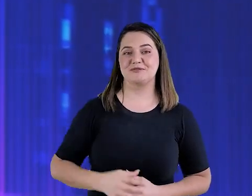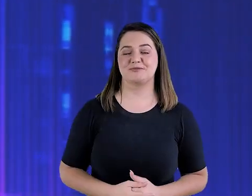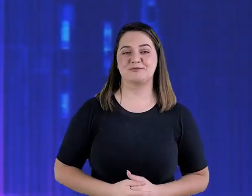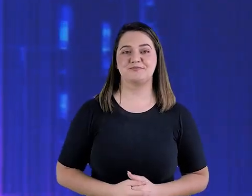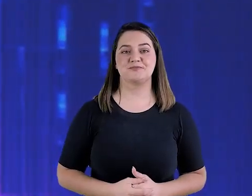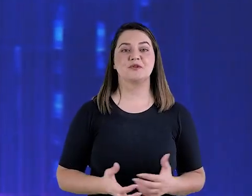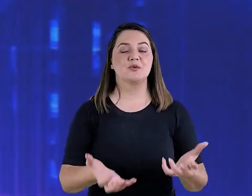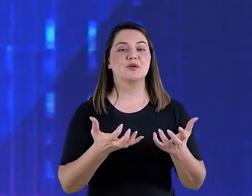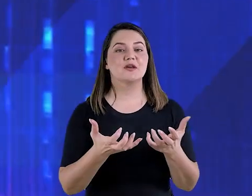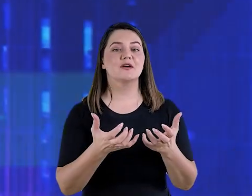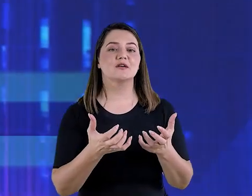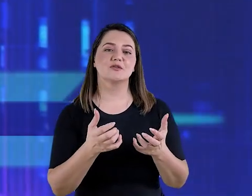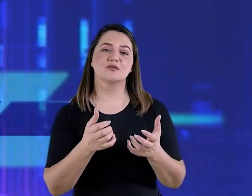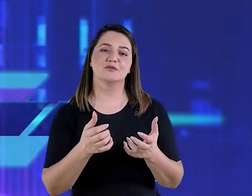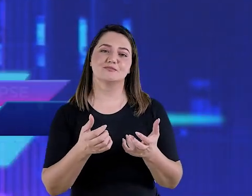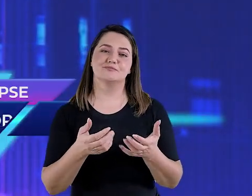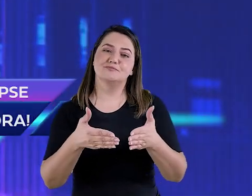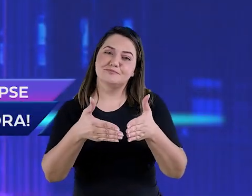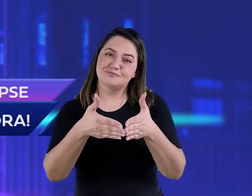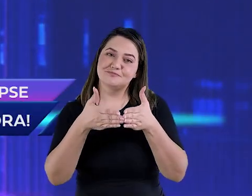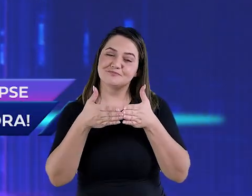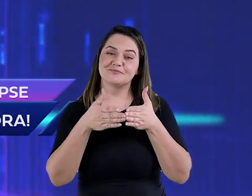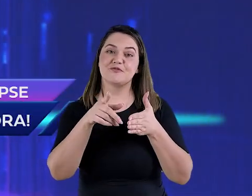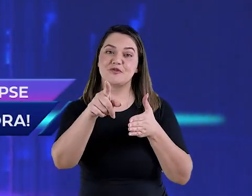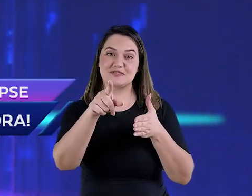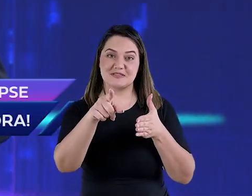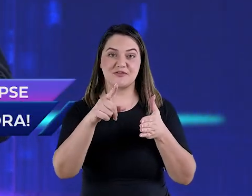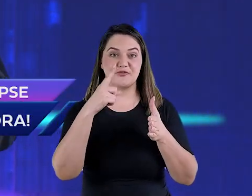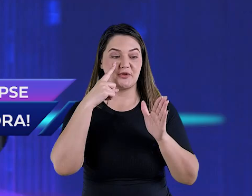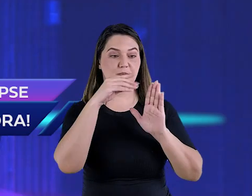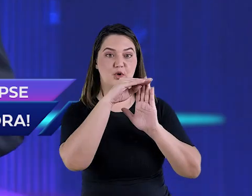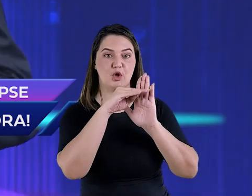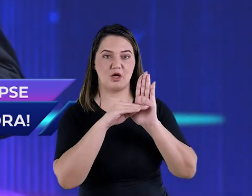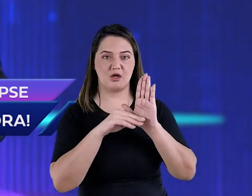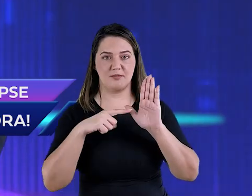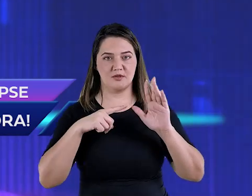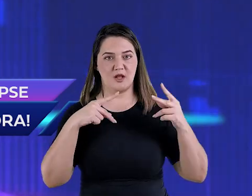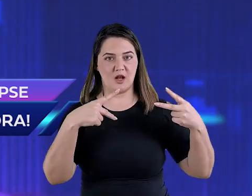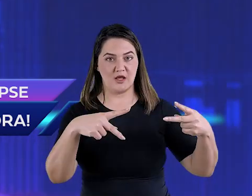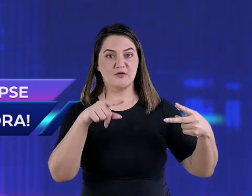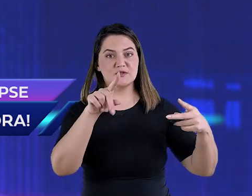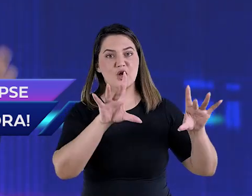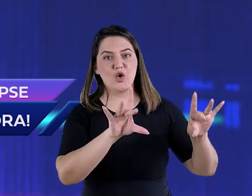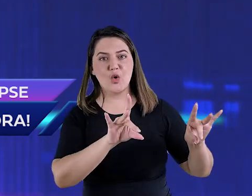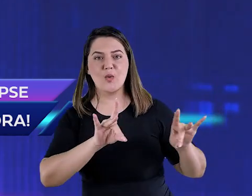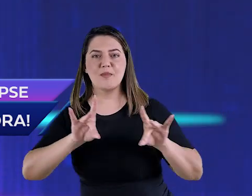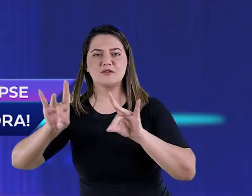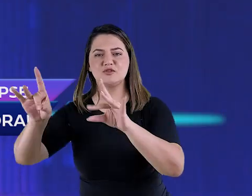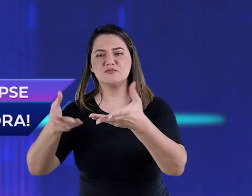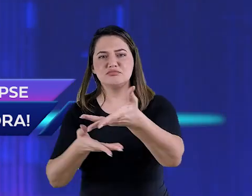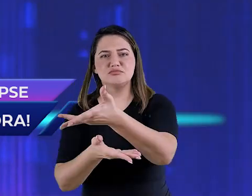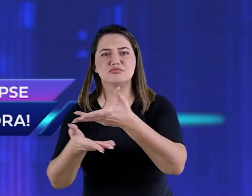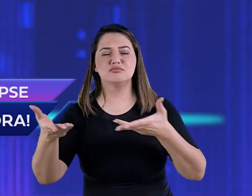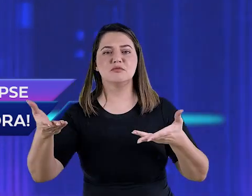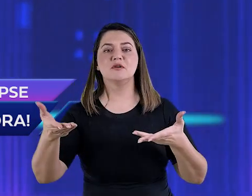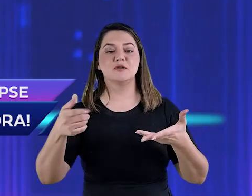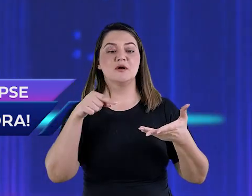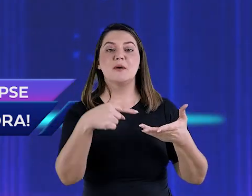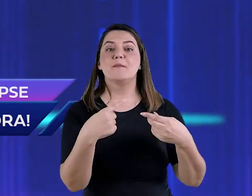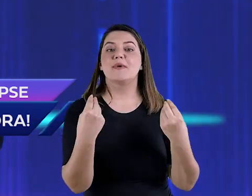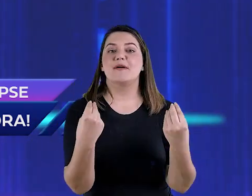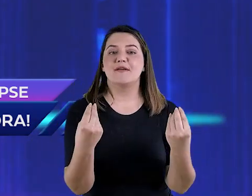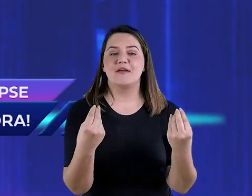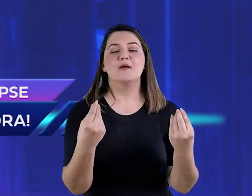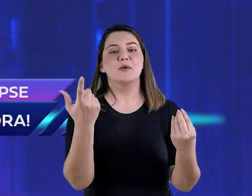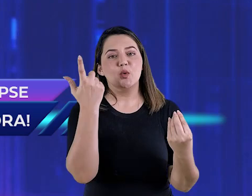especial. Compartilhe o link do programa Arena do Futuro com seus amigos, com seus parentes. Faça desse programa uma ferramenta de